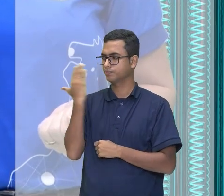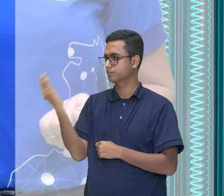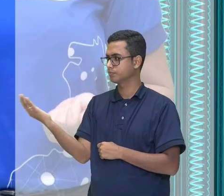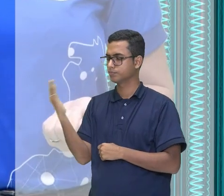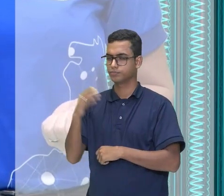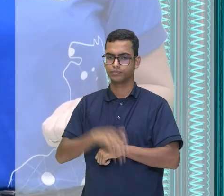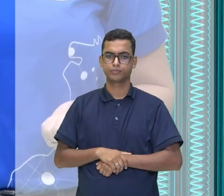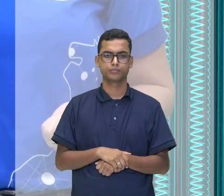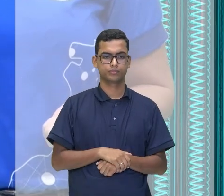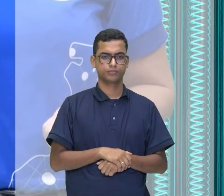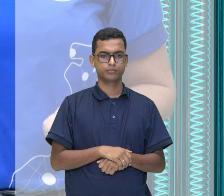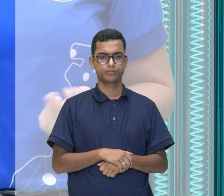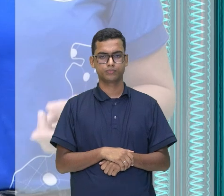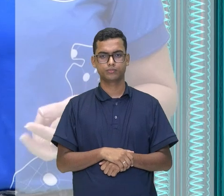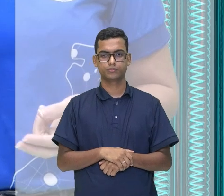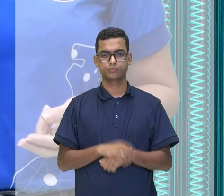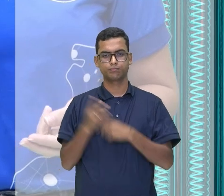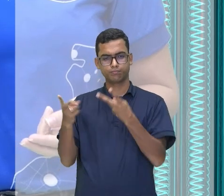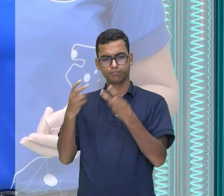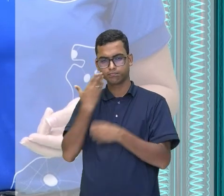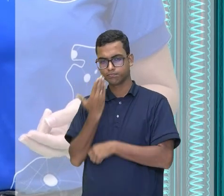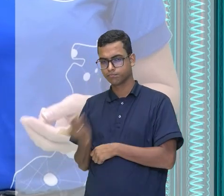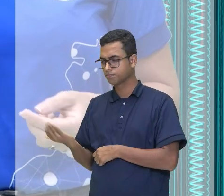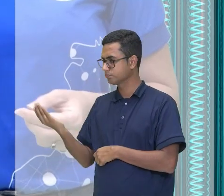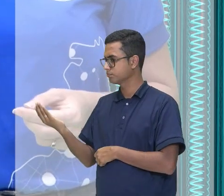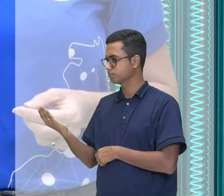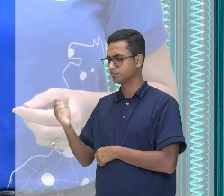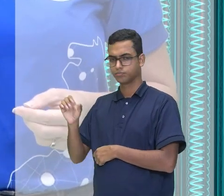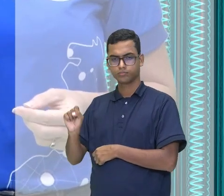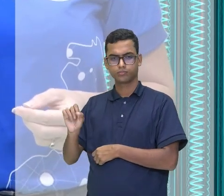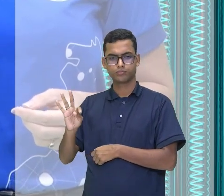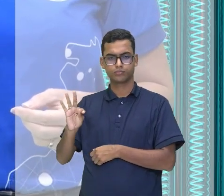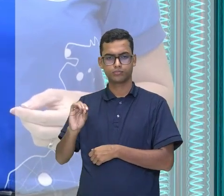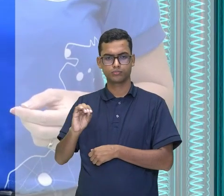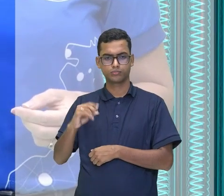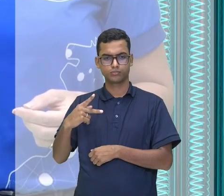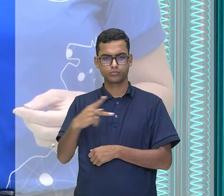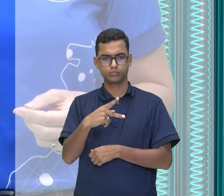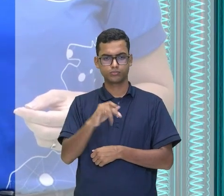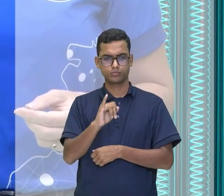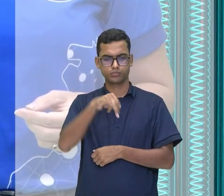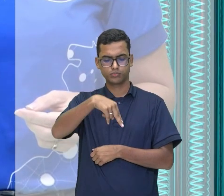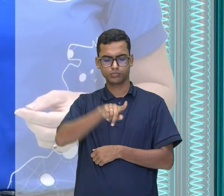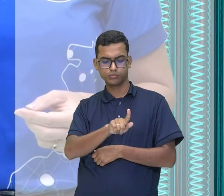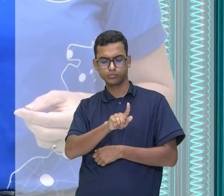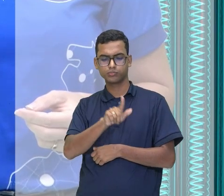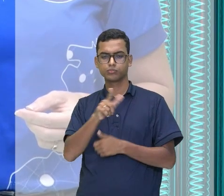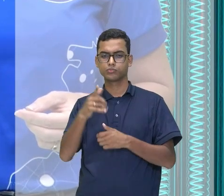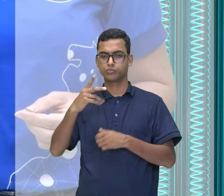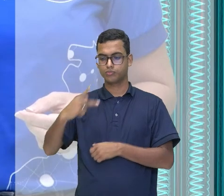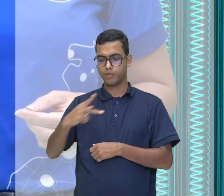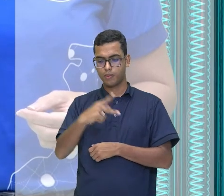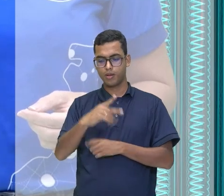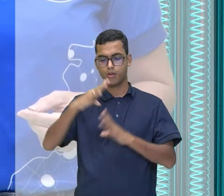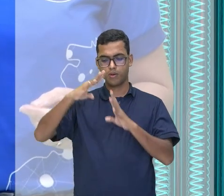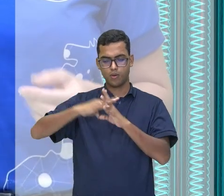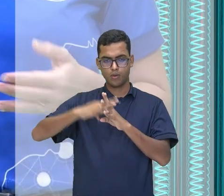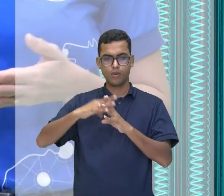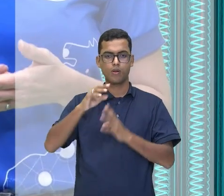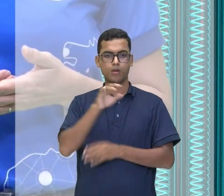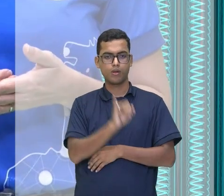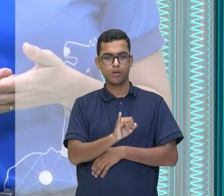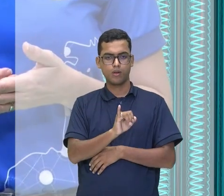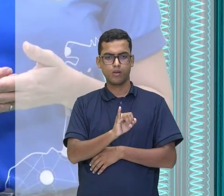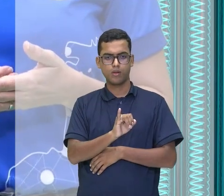é vogal e P consoante, CVC, certo? Então, eu vou repetir a última consoante, que é o P, e aí sim